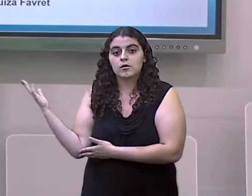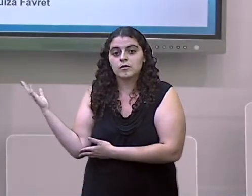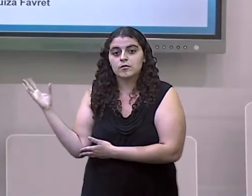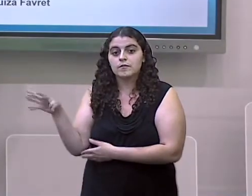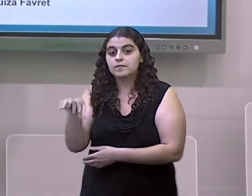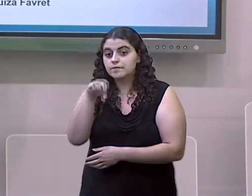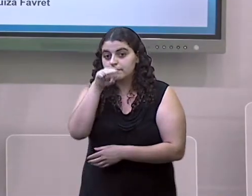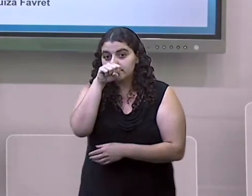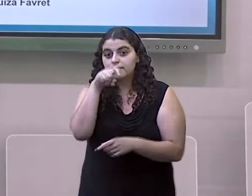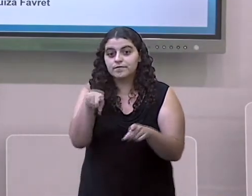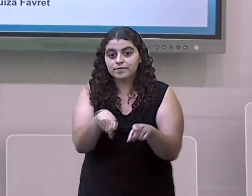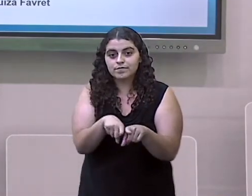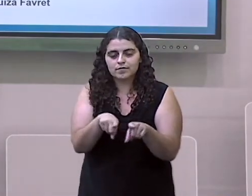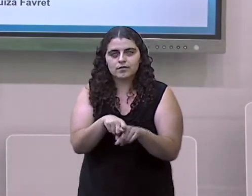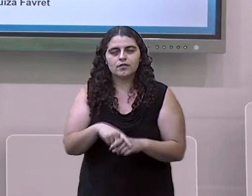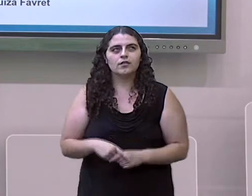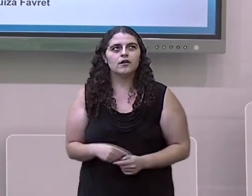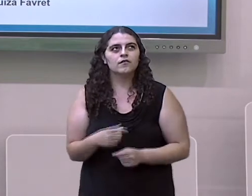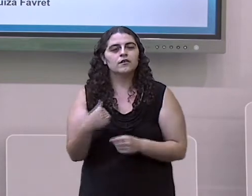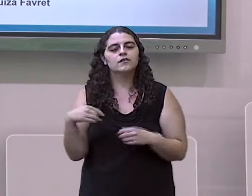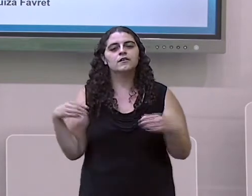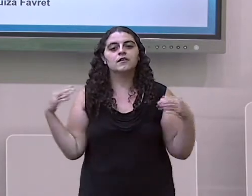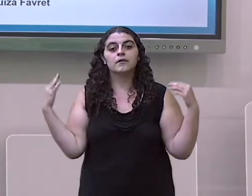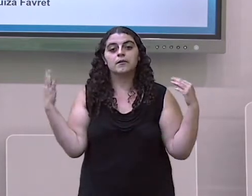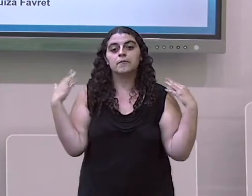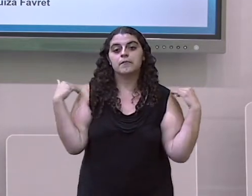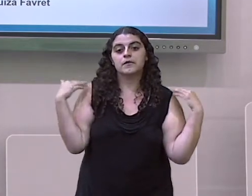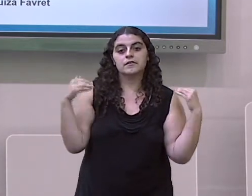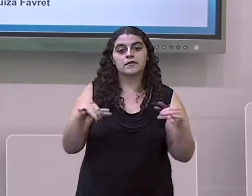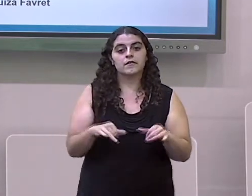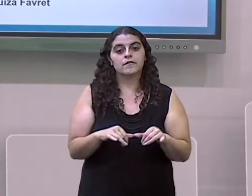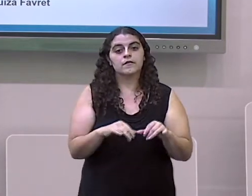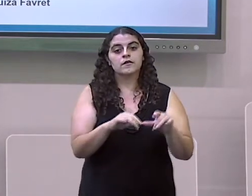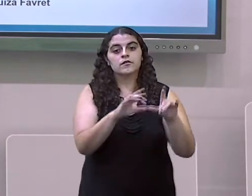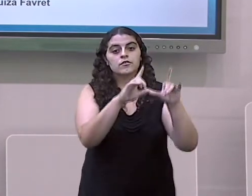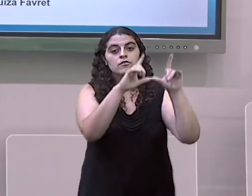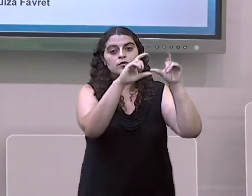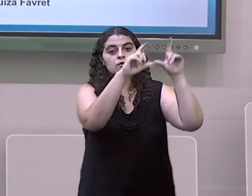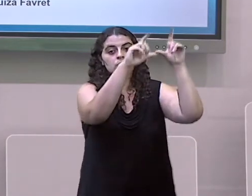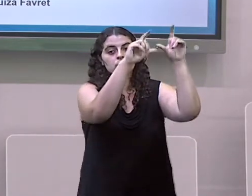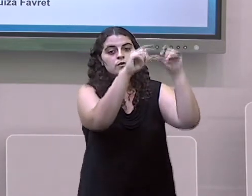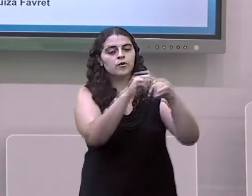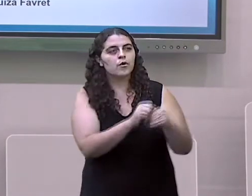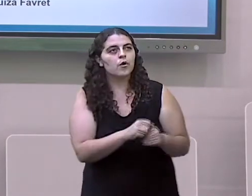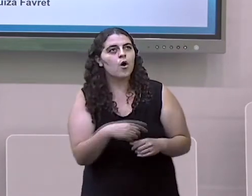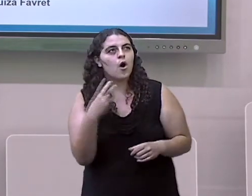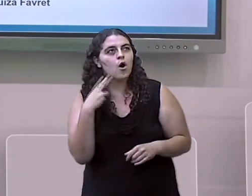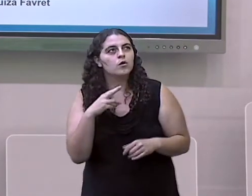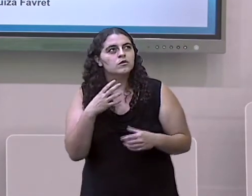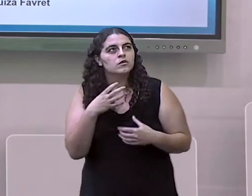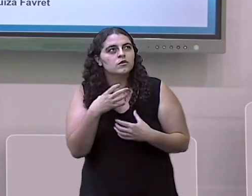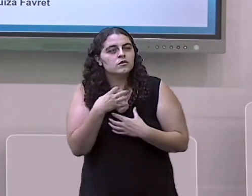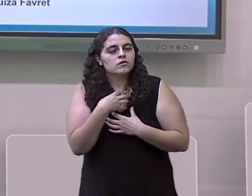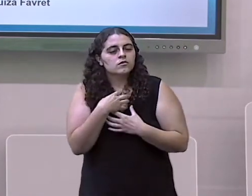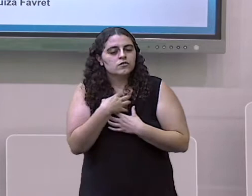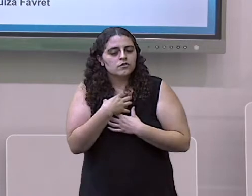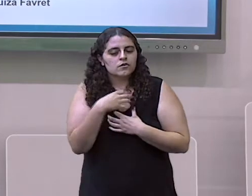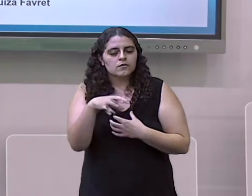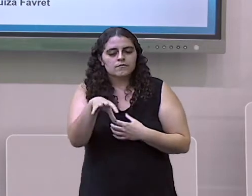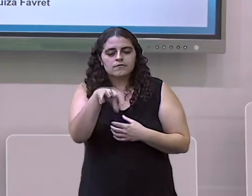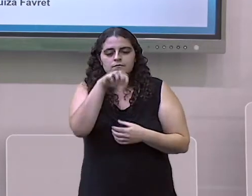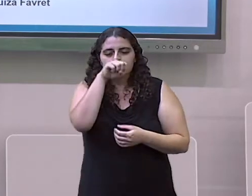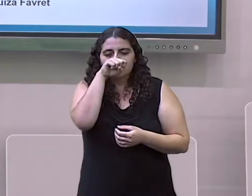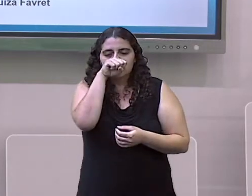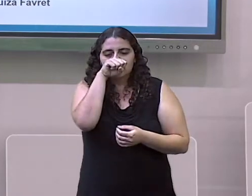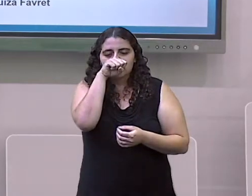professor, sim. Às vezes você fez uma viagem, tomou um café gostoso ou sentiu um cheiro maravilhoso e ali você vai